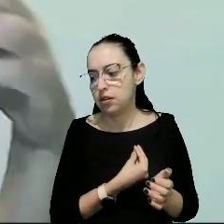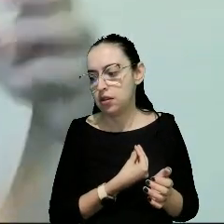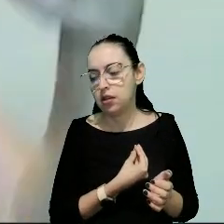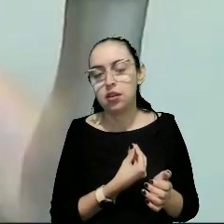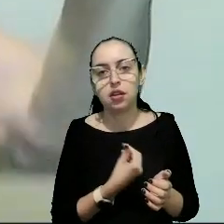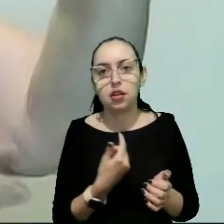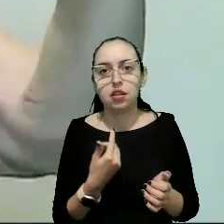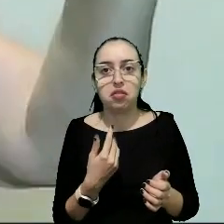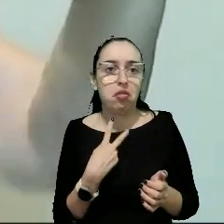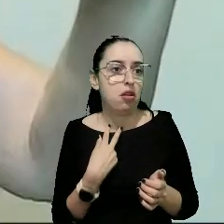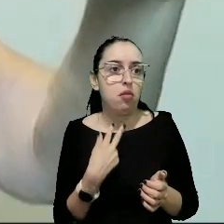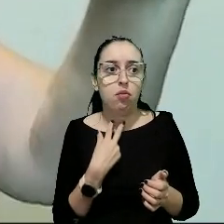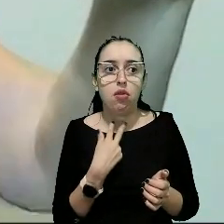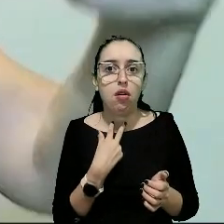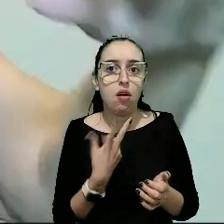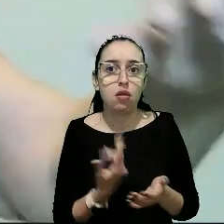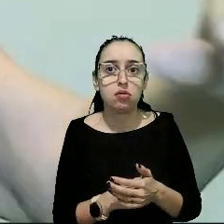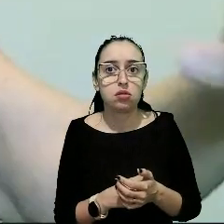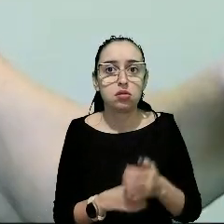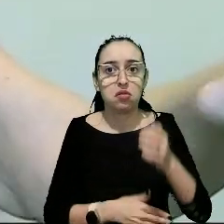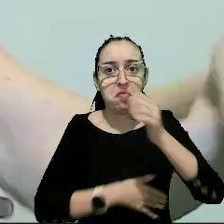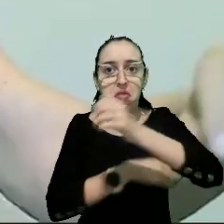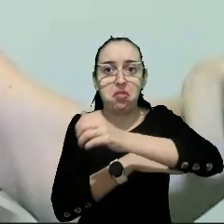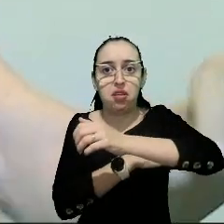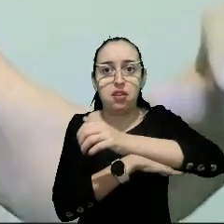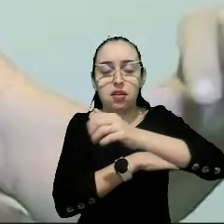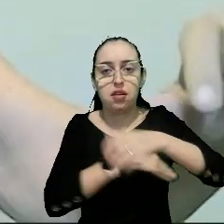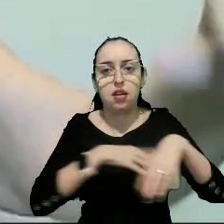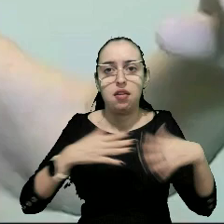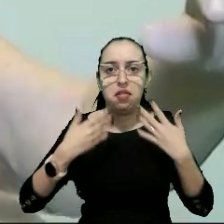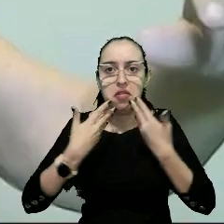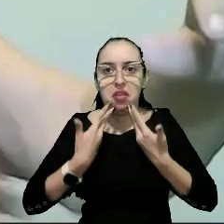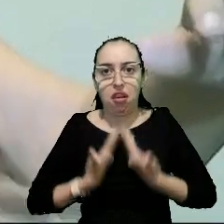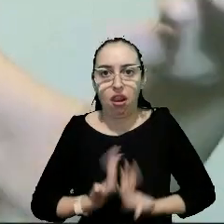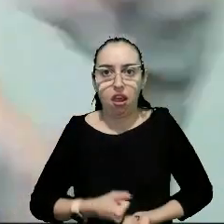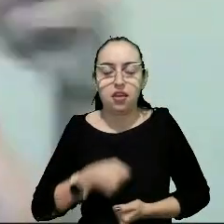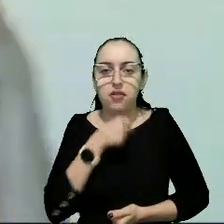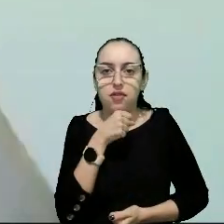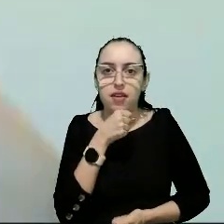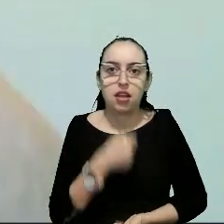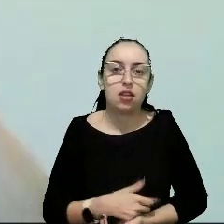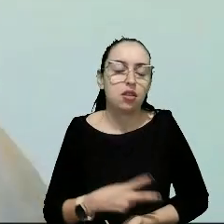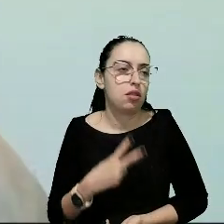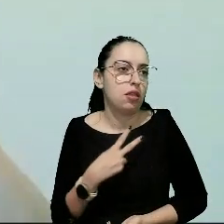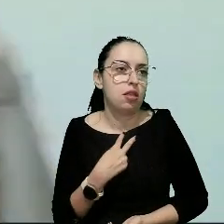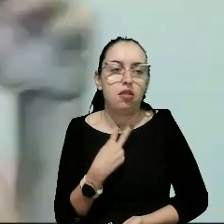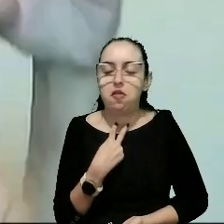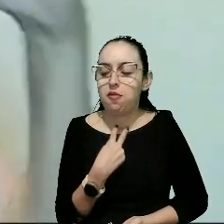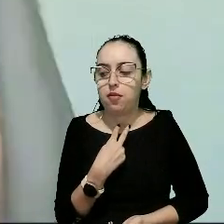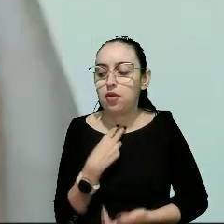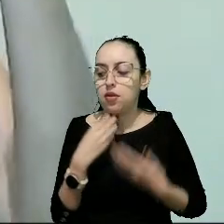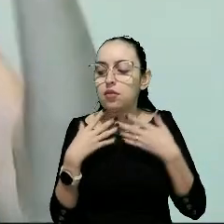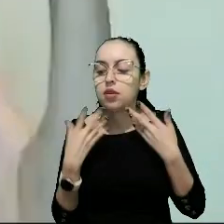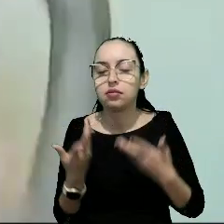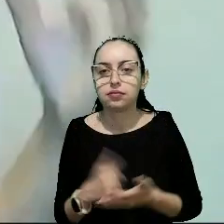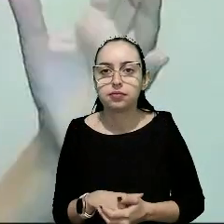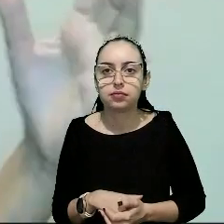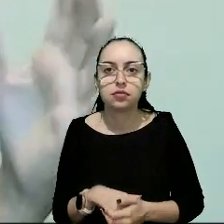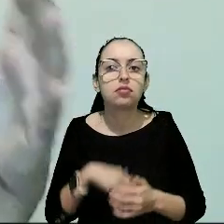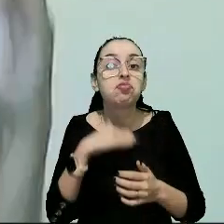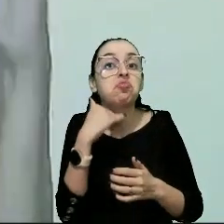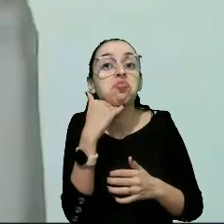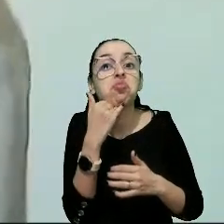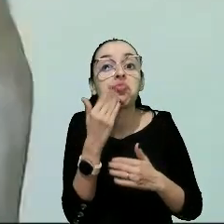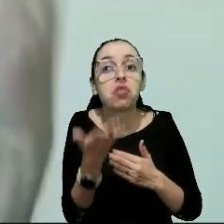ai, não posso usar, olha, não posso usar essa blusa porque está aqui tudo caindo, não posso o pescoço, pô, pô,